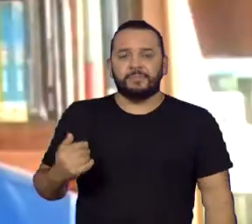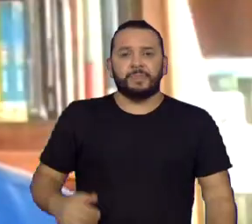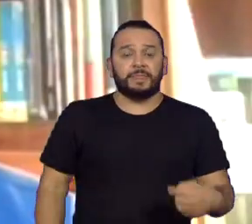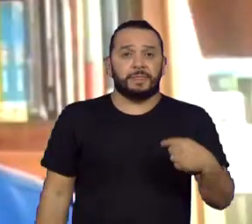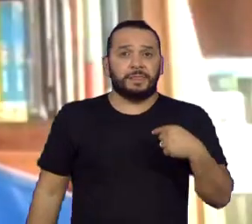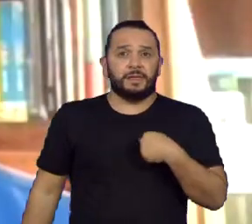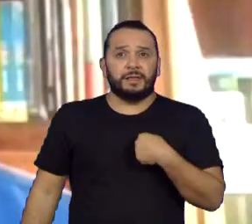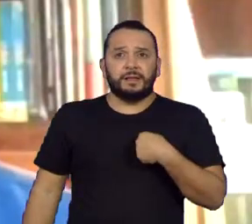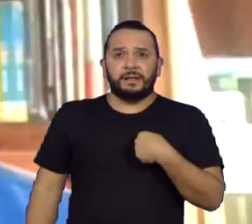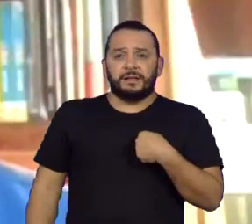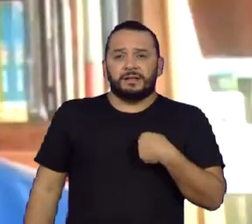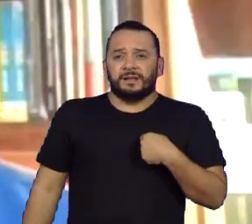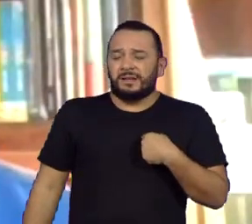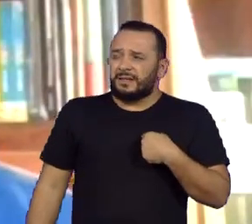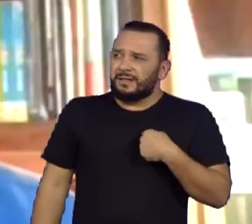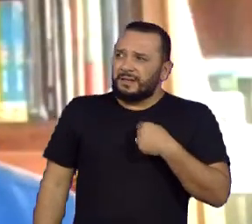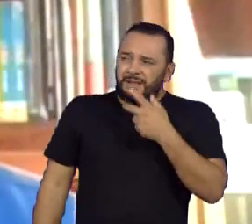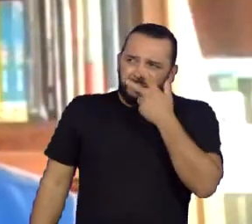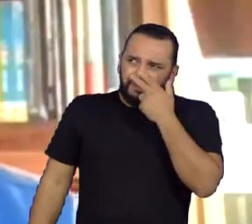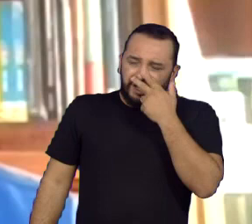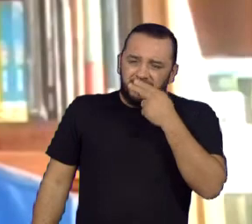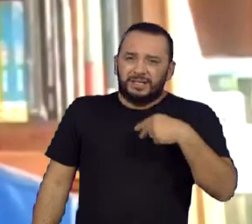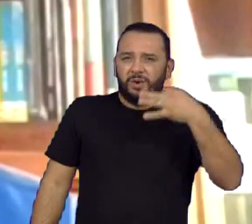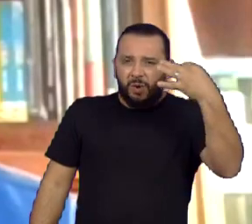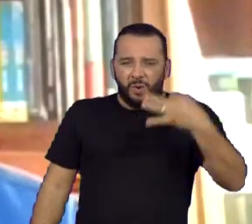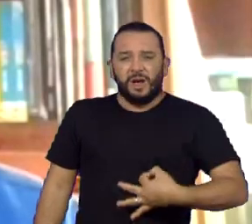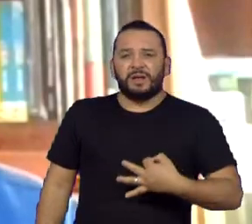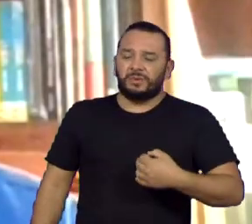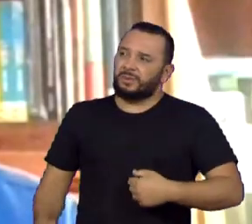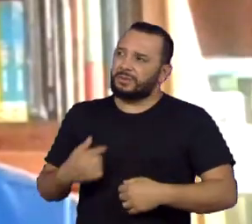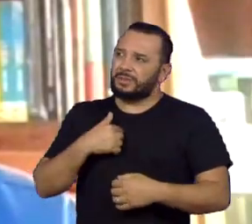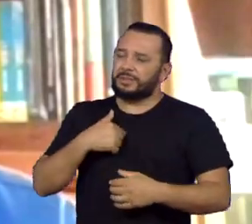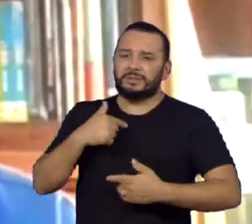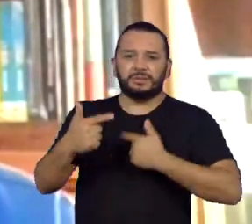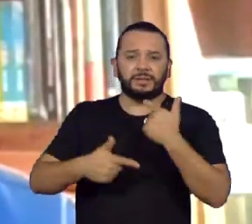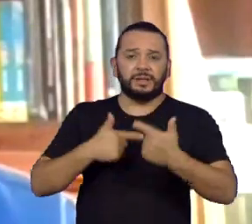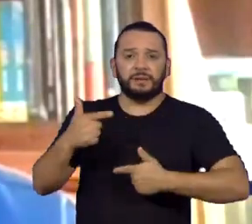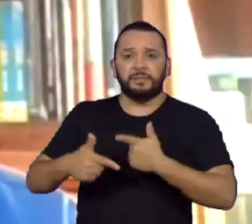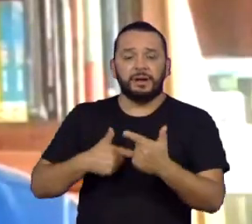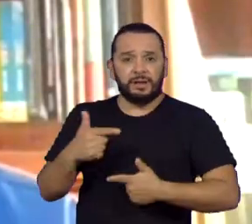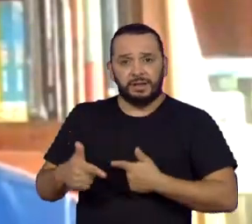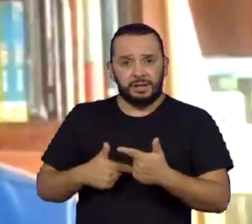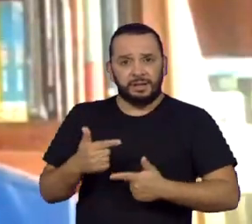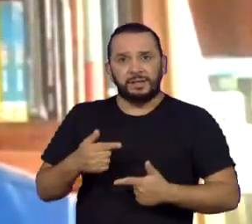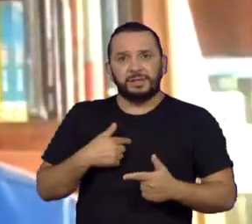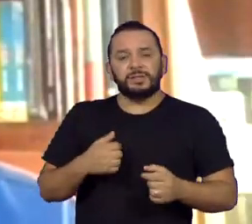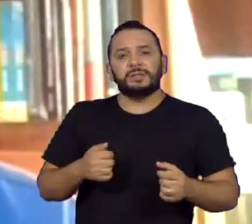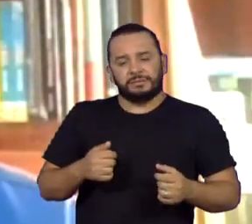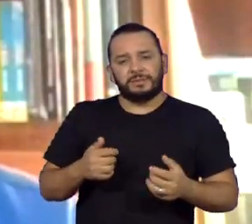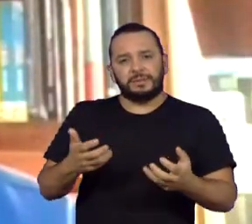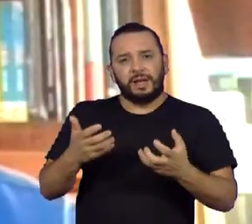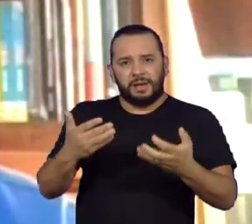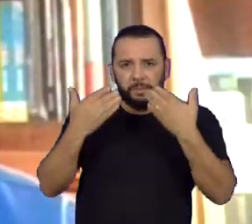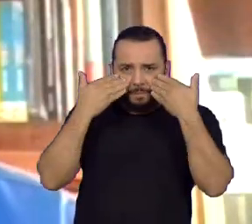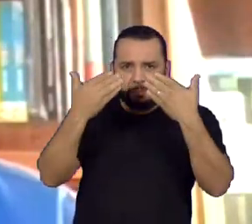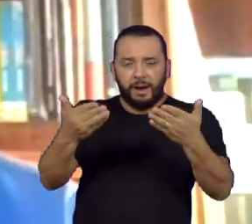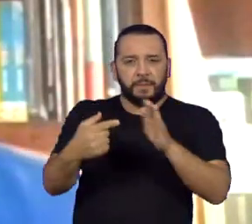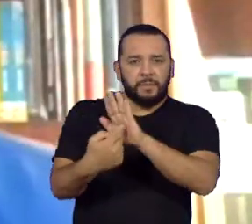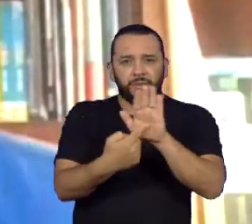E eu me pareceu correto trabalhar ao lado da